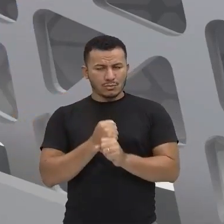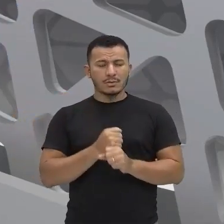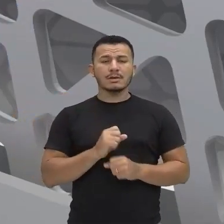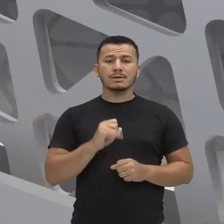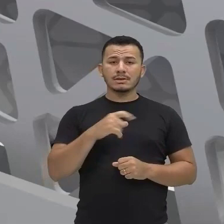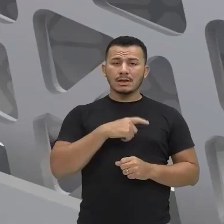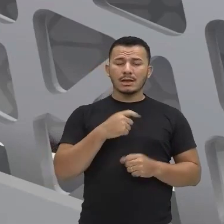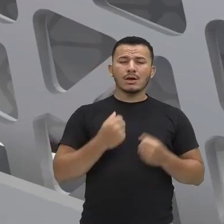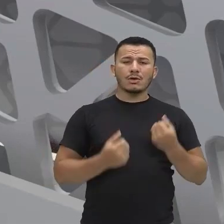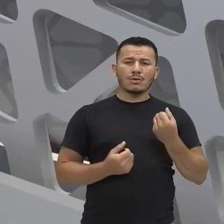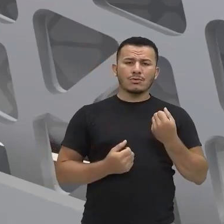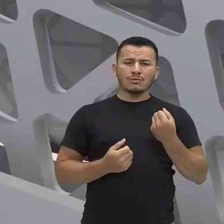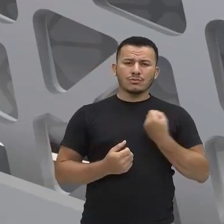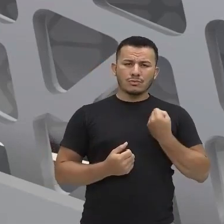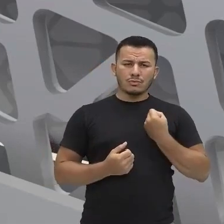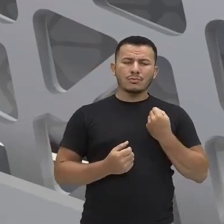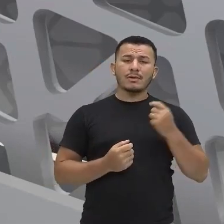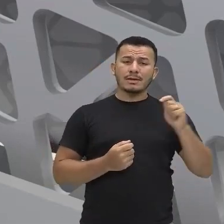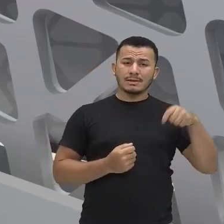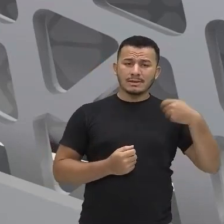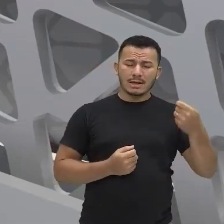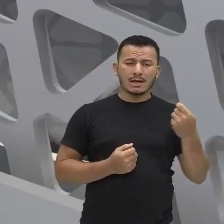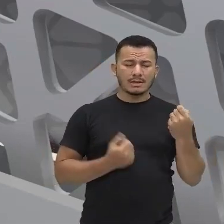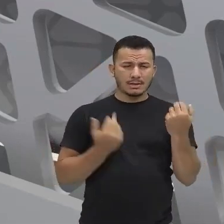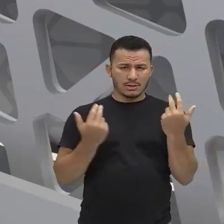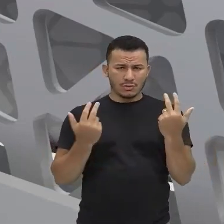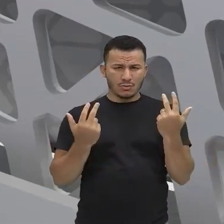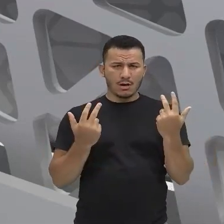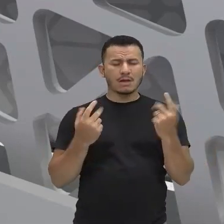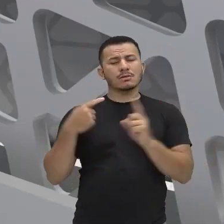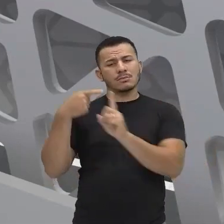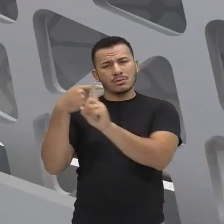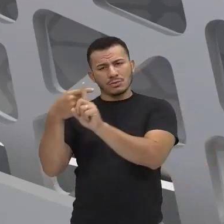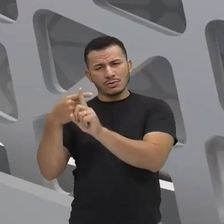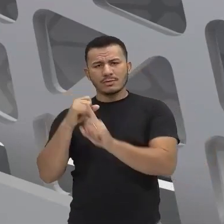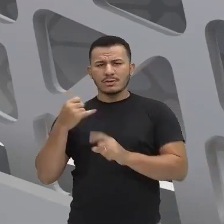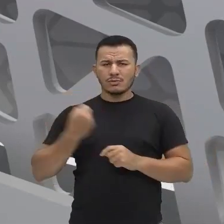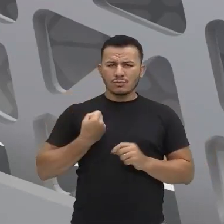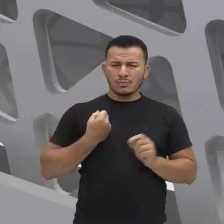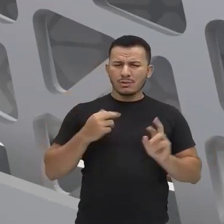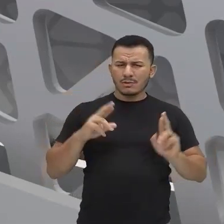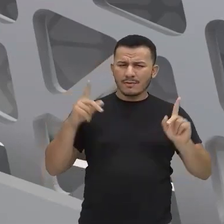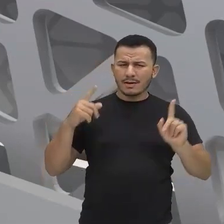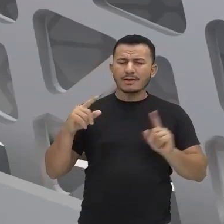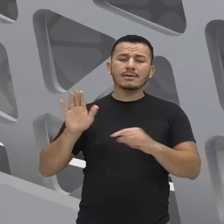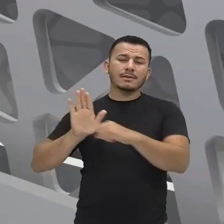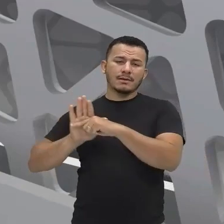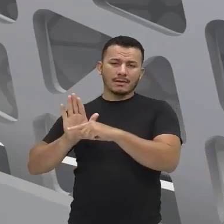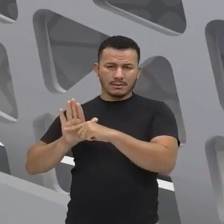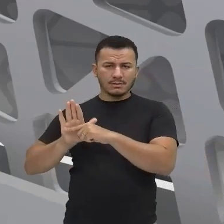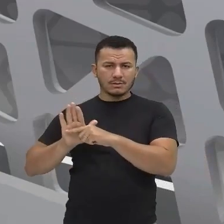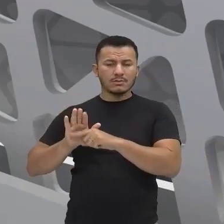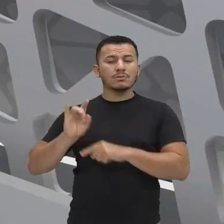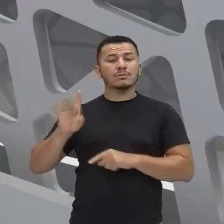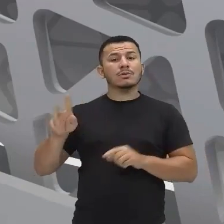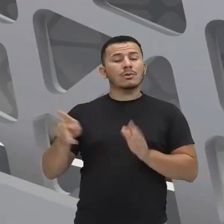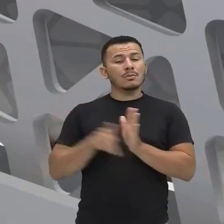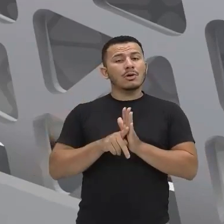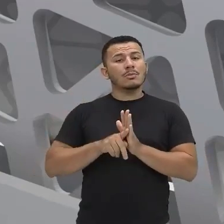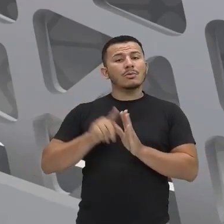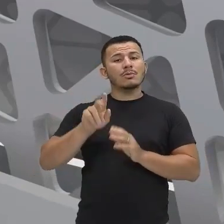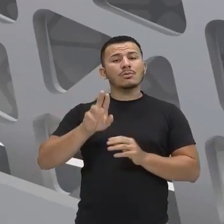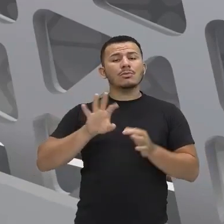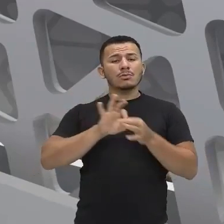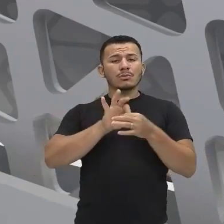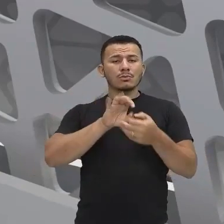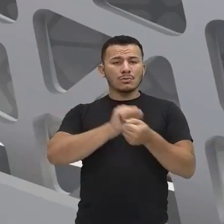iguais, resultado positivo, sinais diferentes, resultado negativo. Somente com sinais,